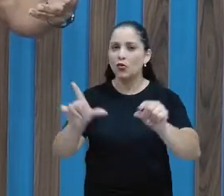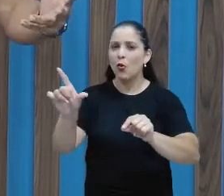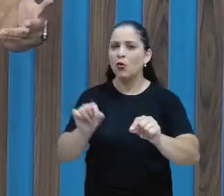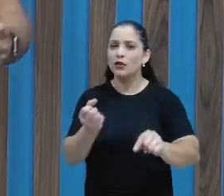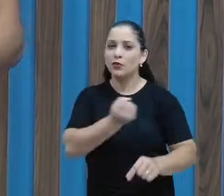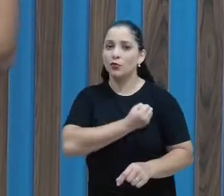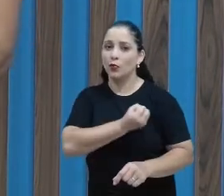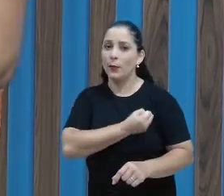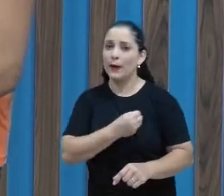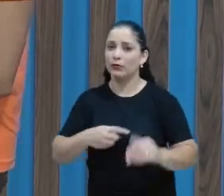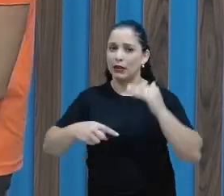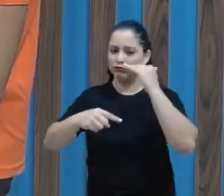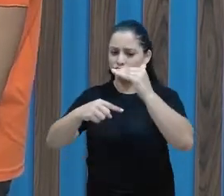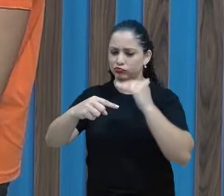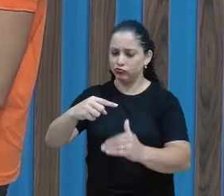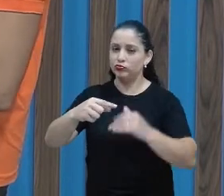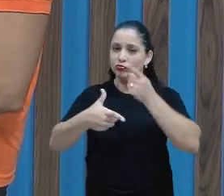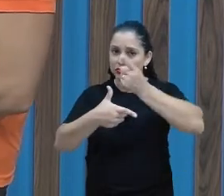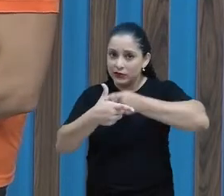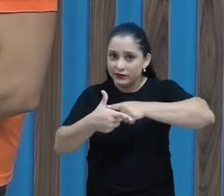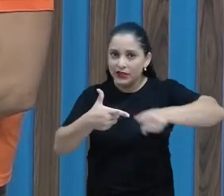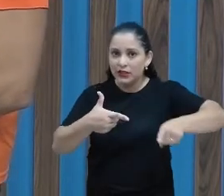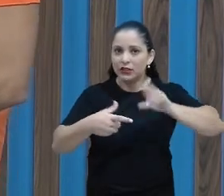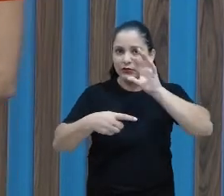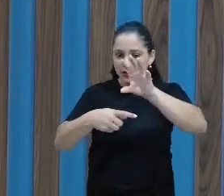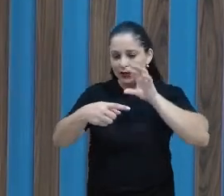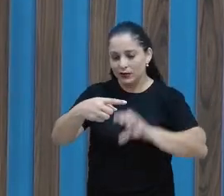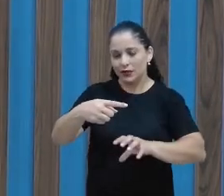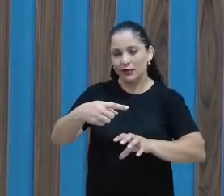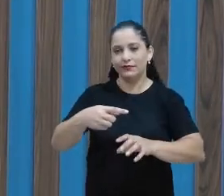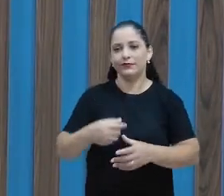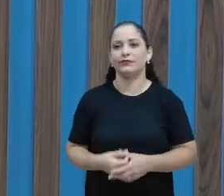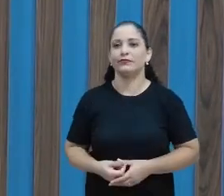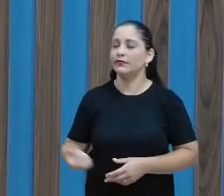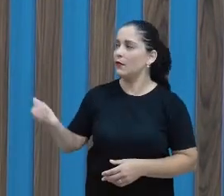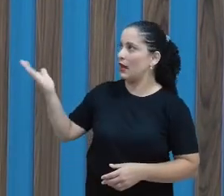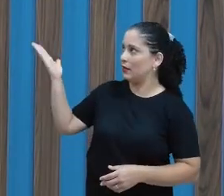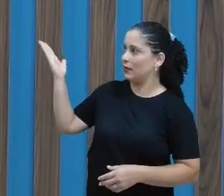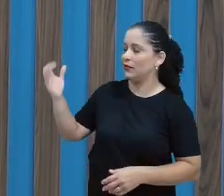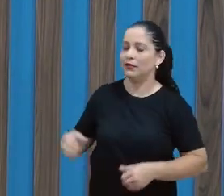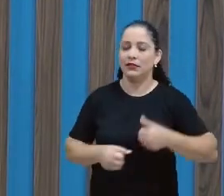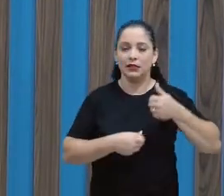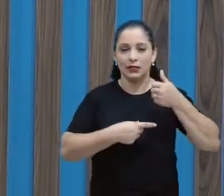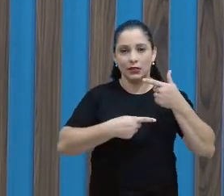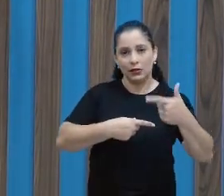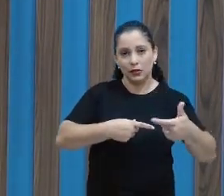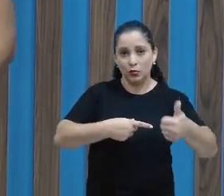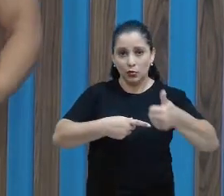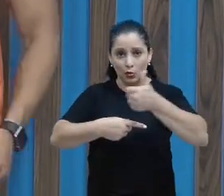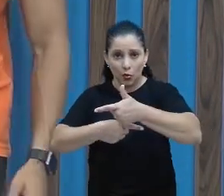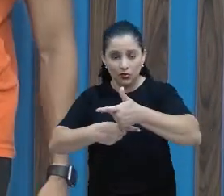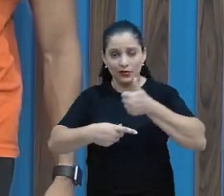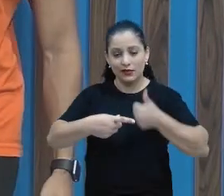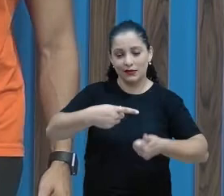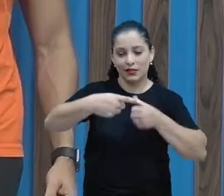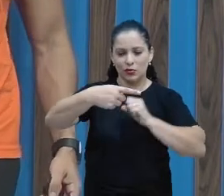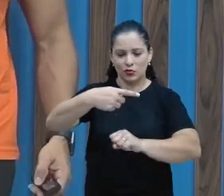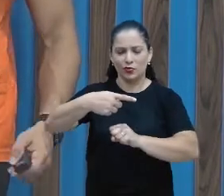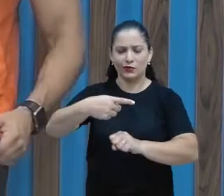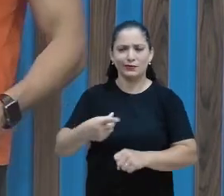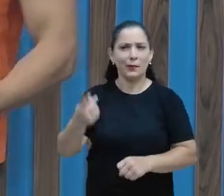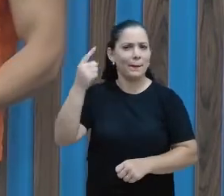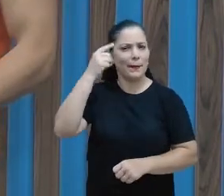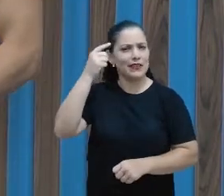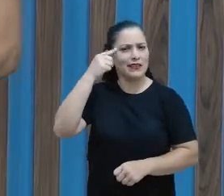os dois, tá? Por exemplo, nesse caso aqui da fração 12/18, imagina que eu